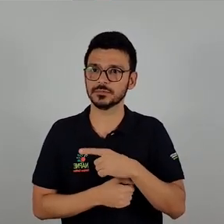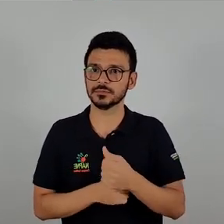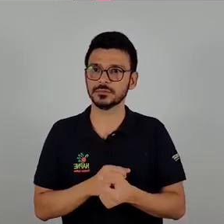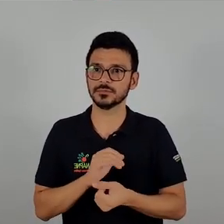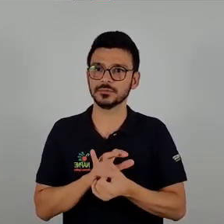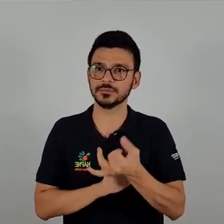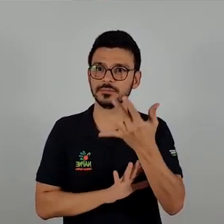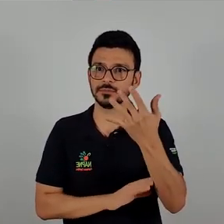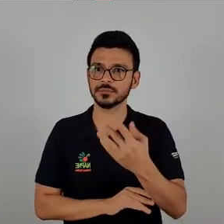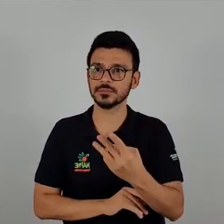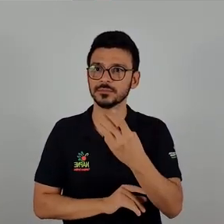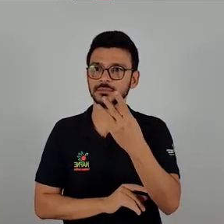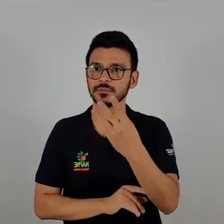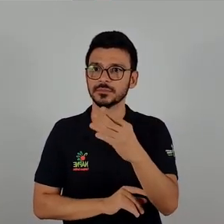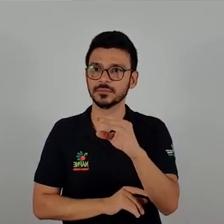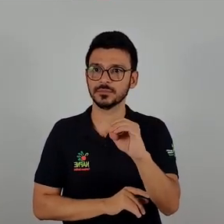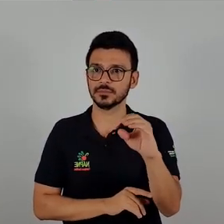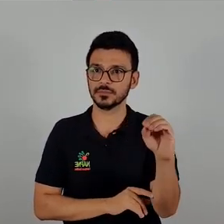agrupamentos, e assim a gente